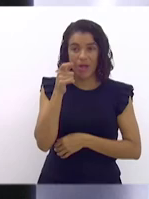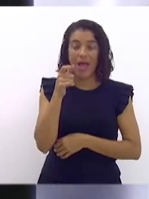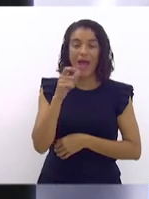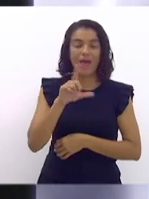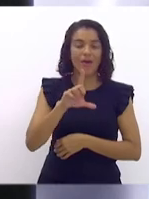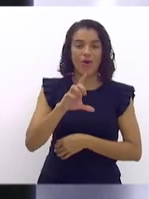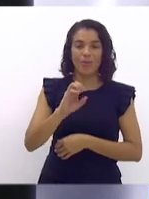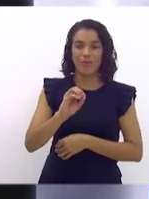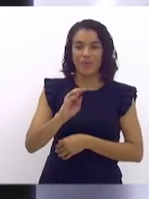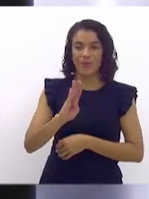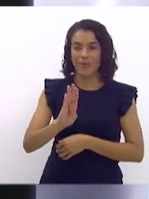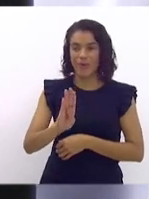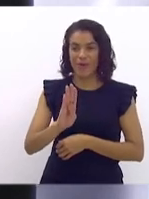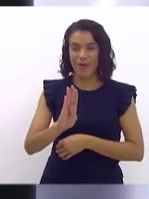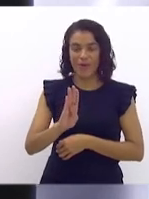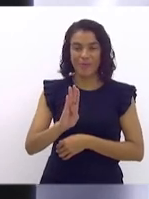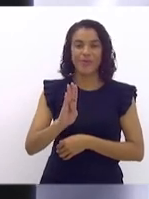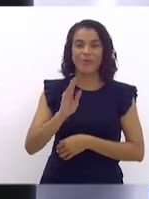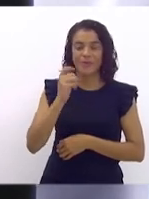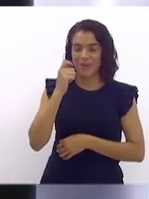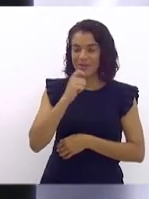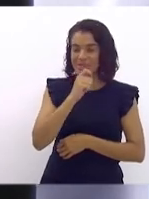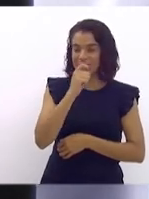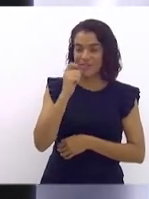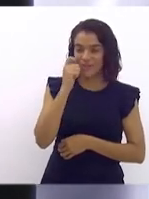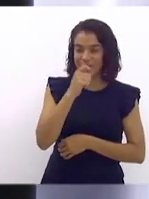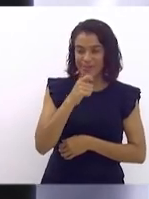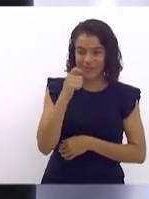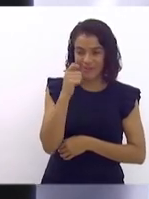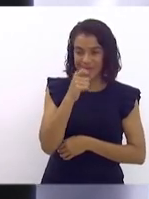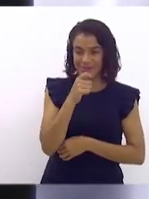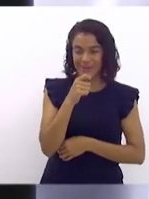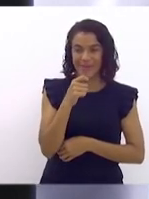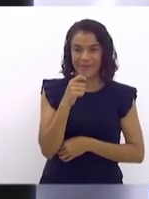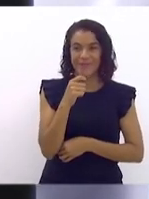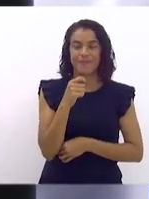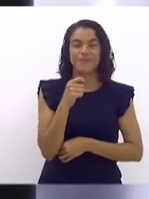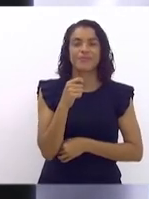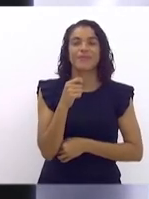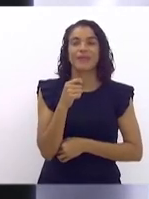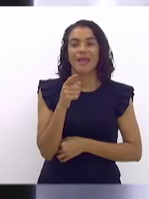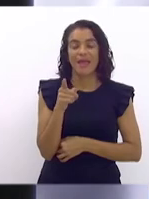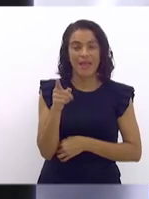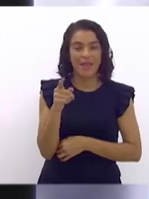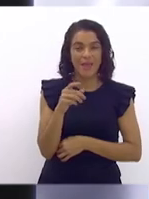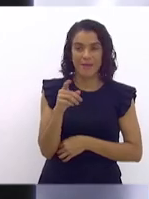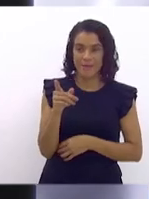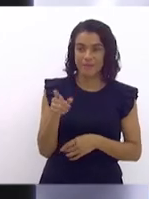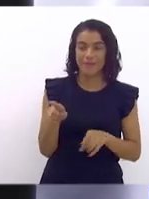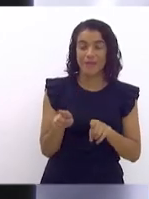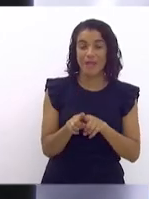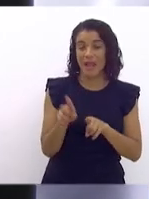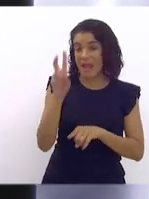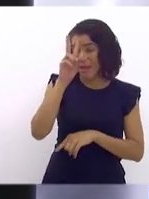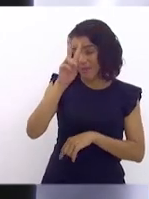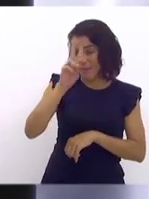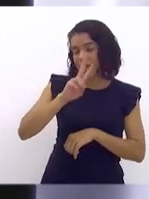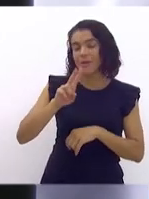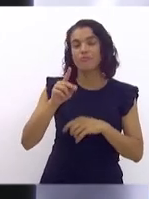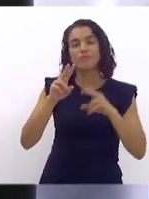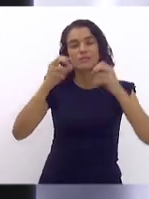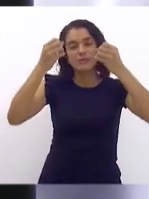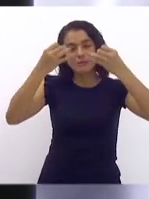é imperdível, que conta exatamente, já que a senhora fez essa referência histórica, uhum, né, lembrando aqui a Constituinte, que